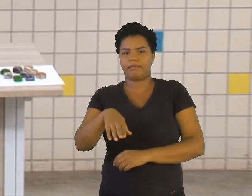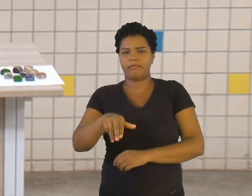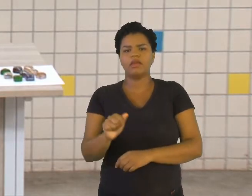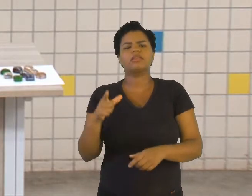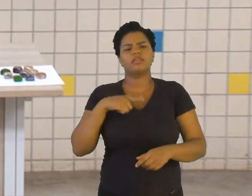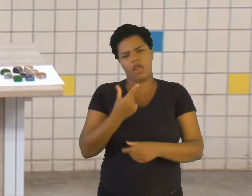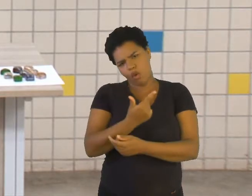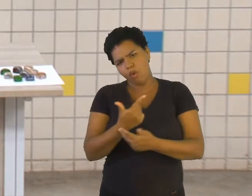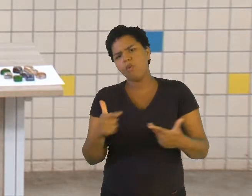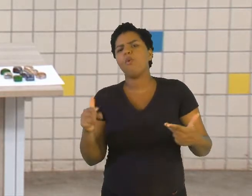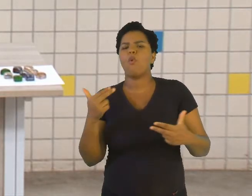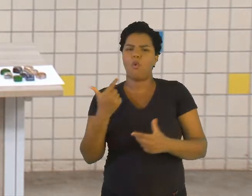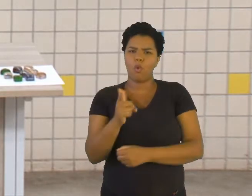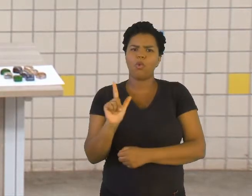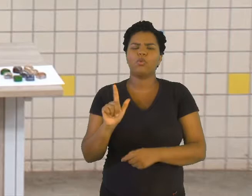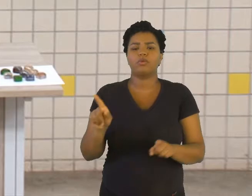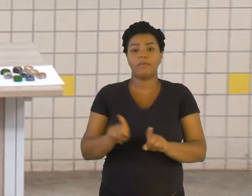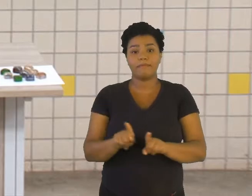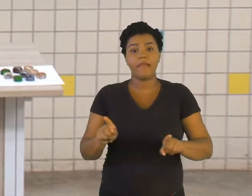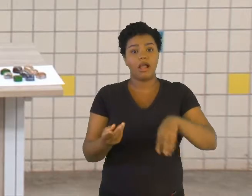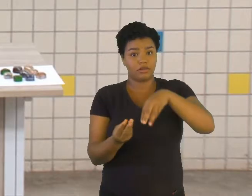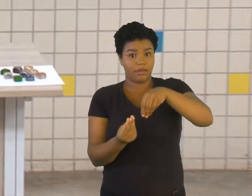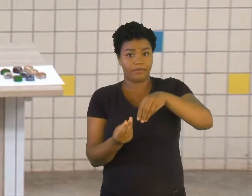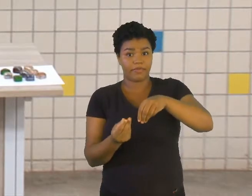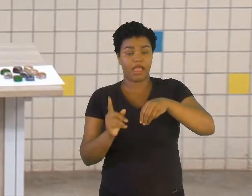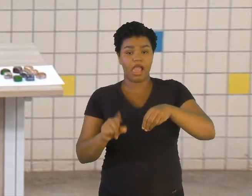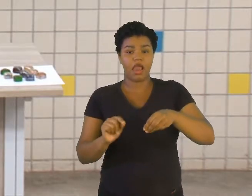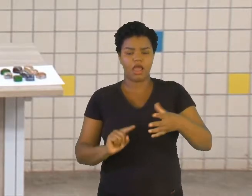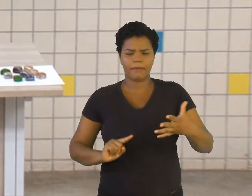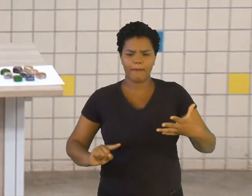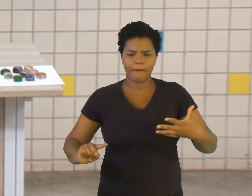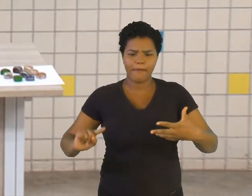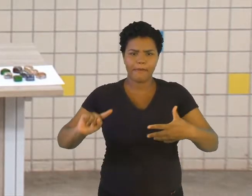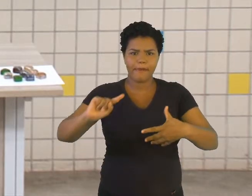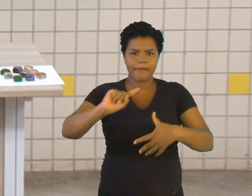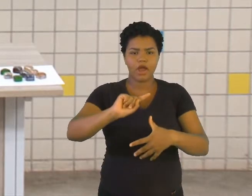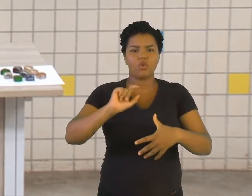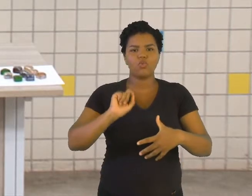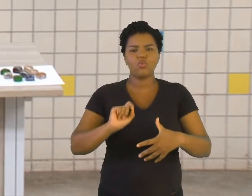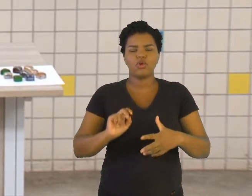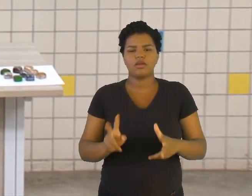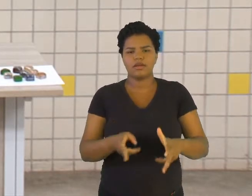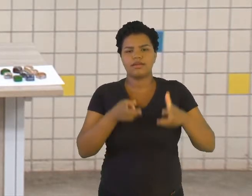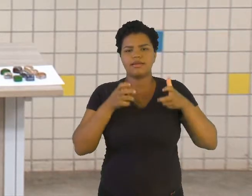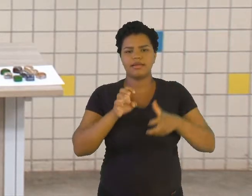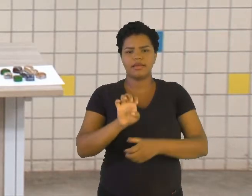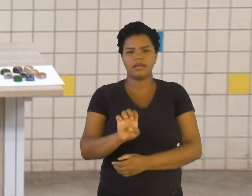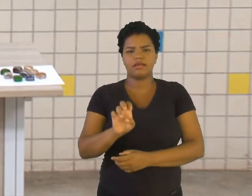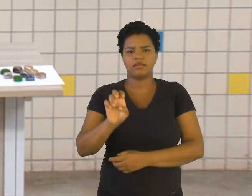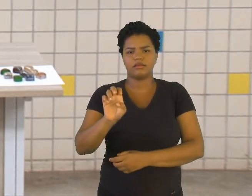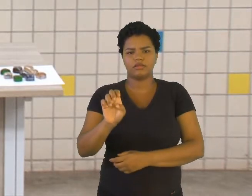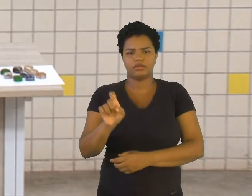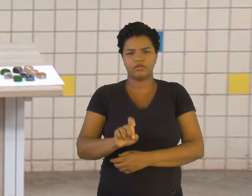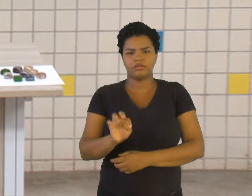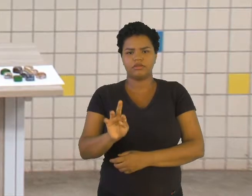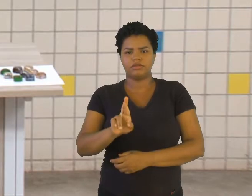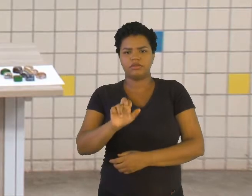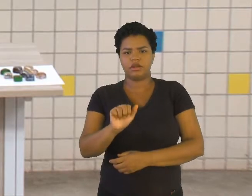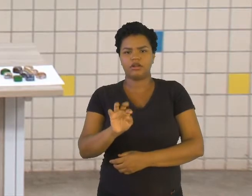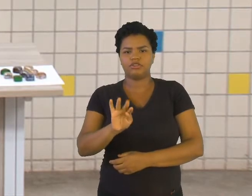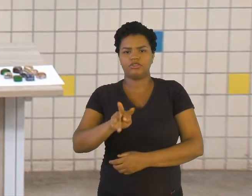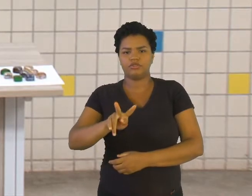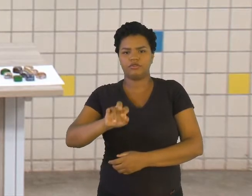a mineração, ela é classificada como extrativismo. Como assim, professora? Ela